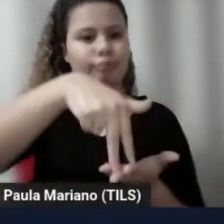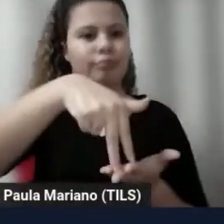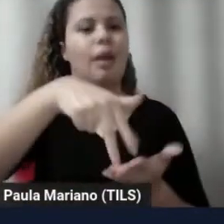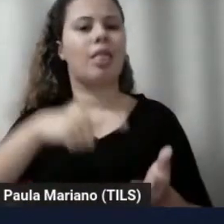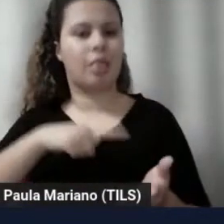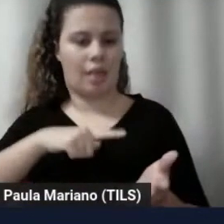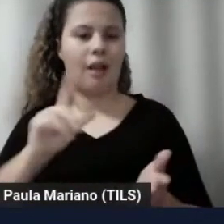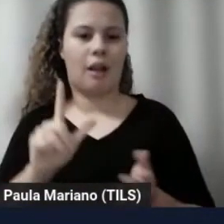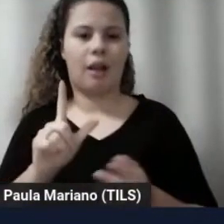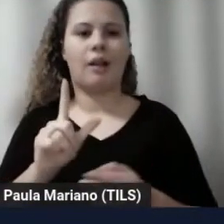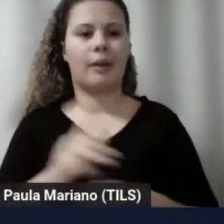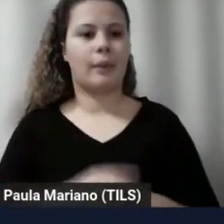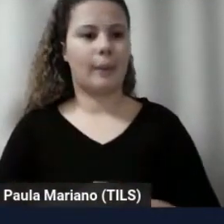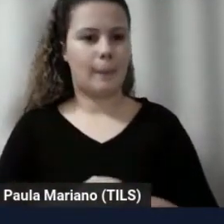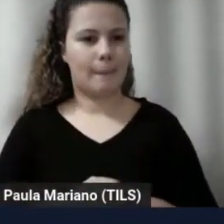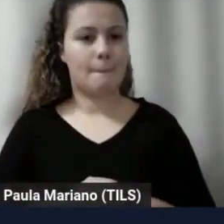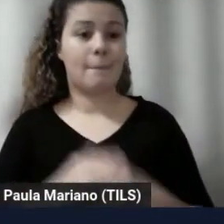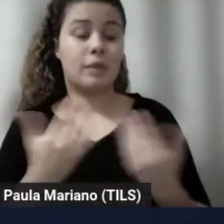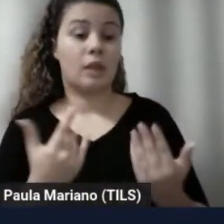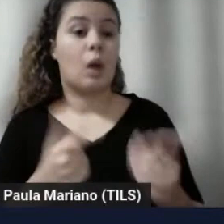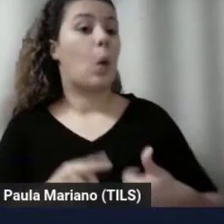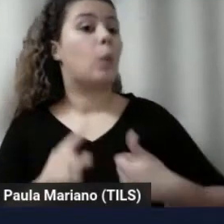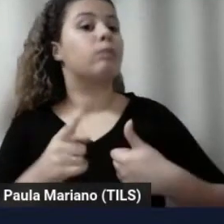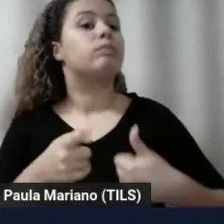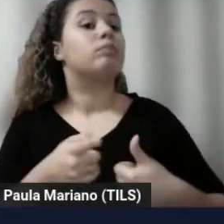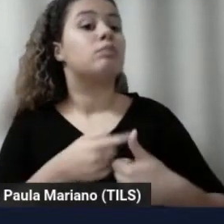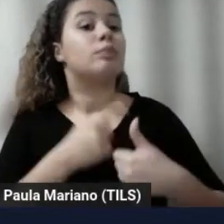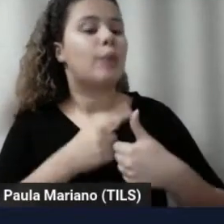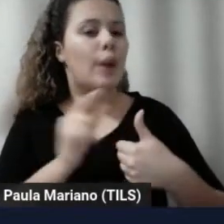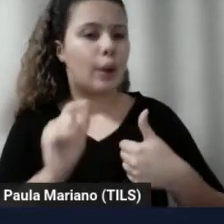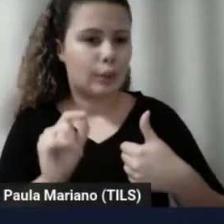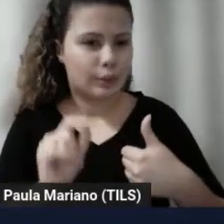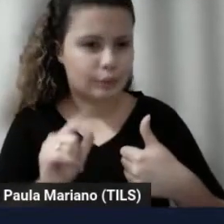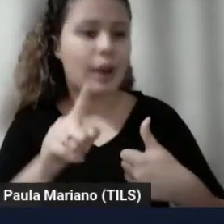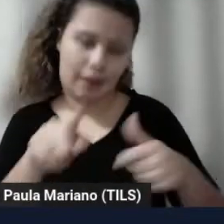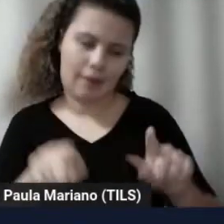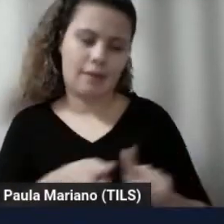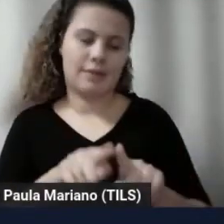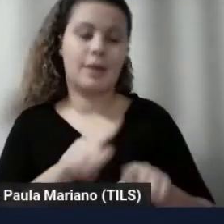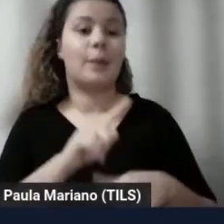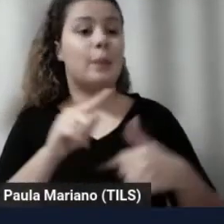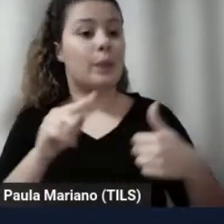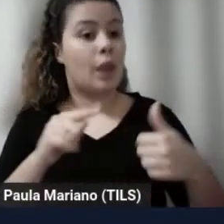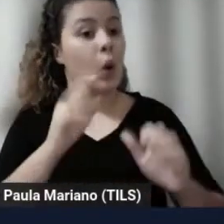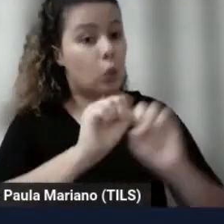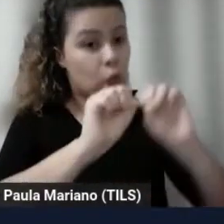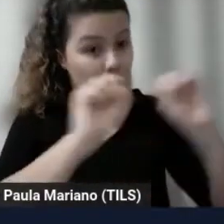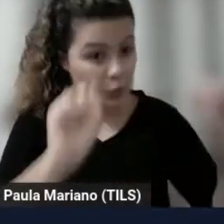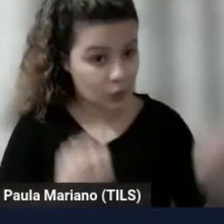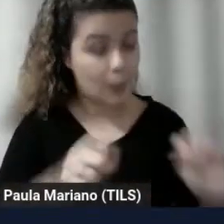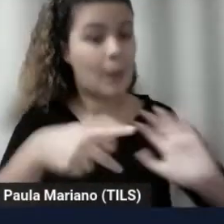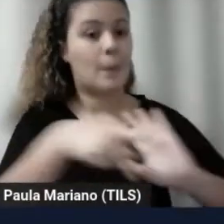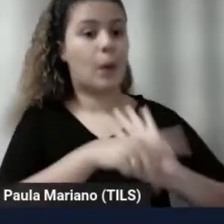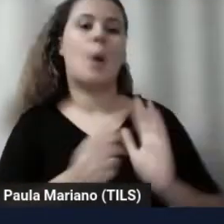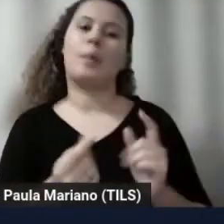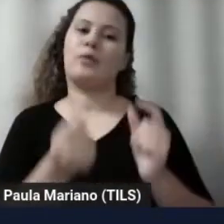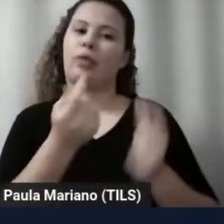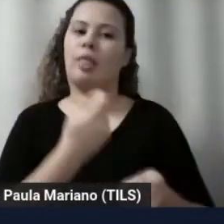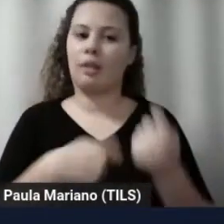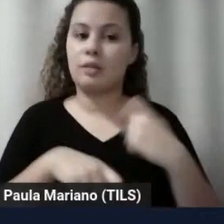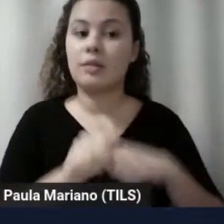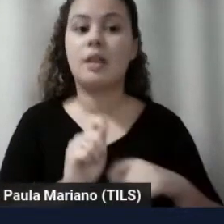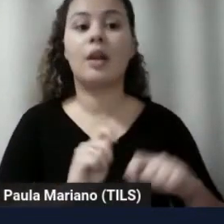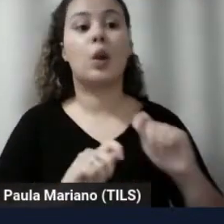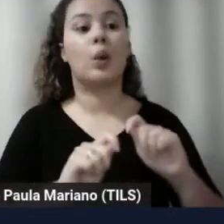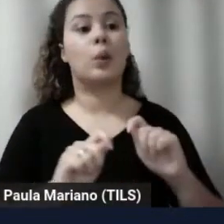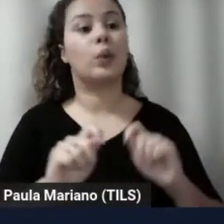Bárbara. Então, esse é o primeiro ponto. E esse sistema financeiro usa